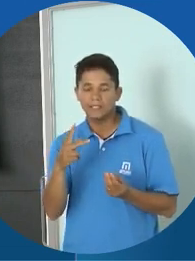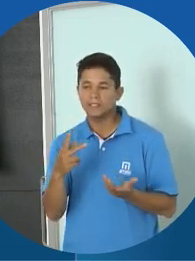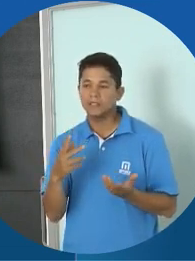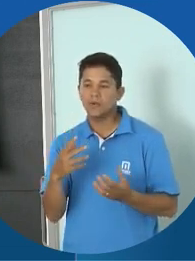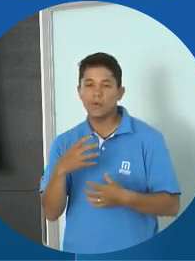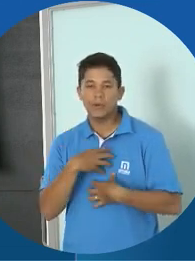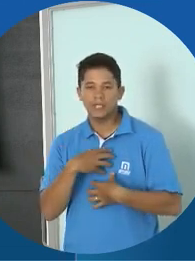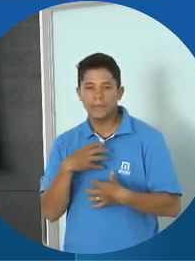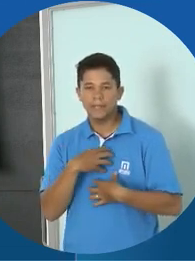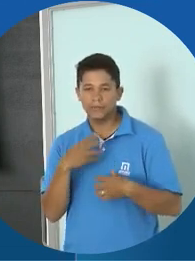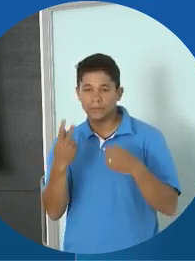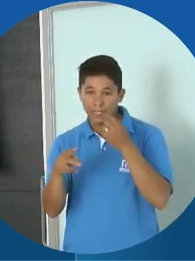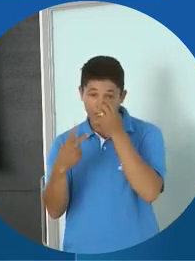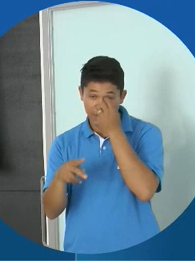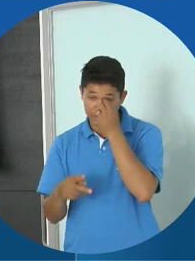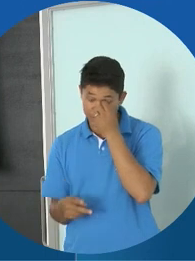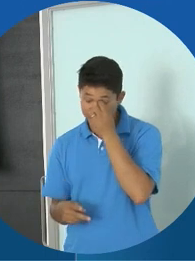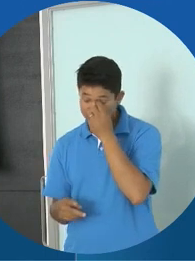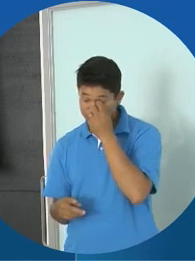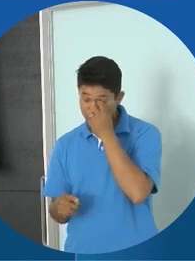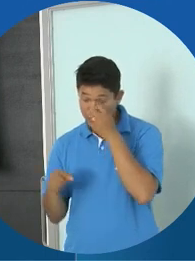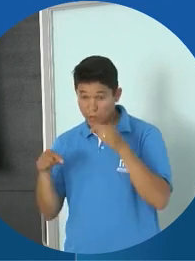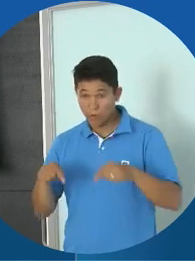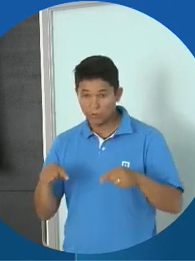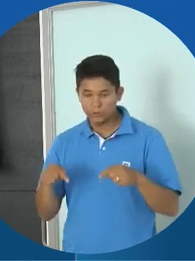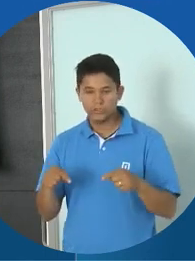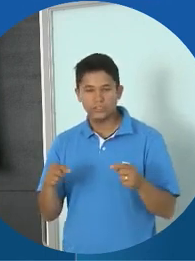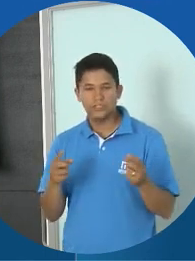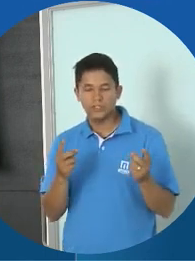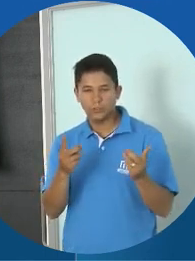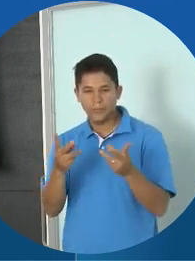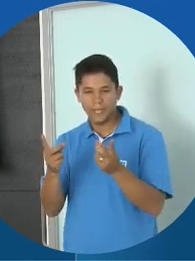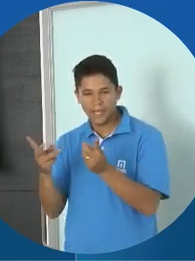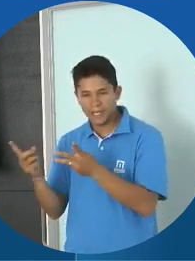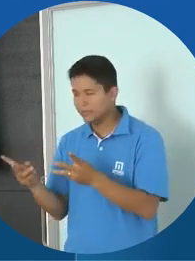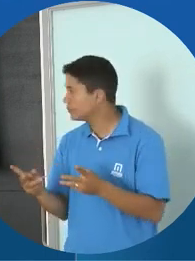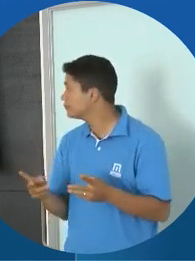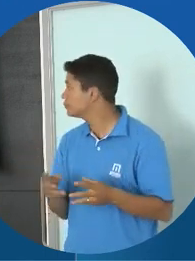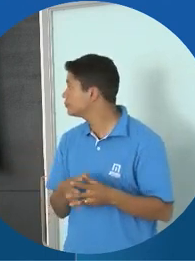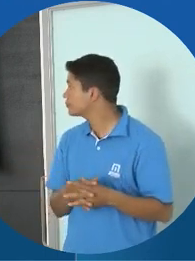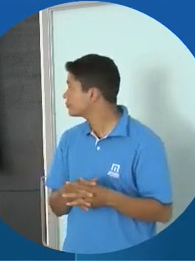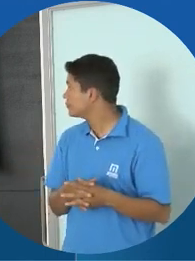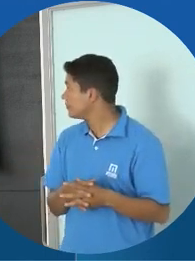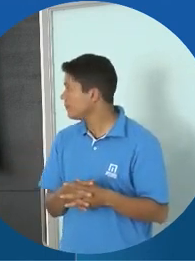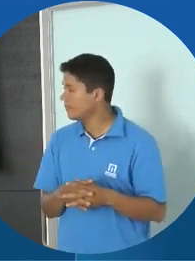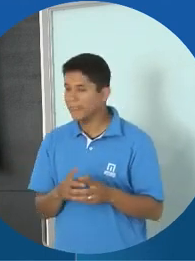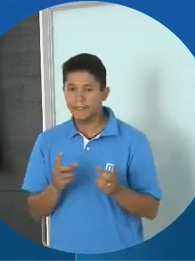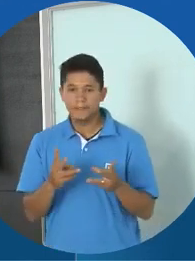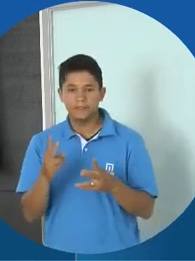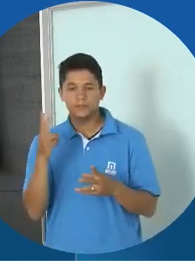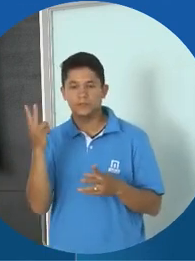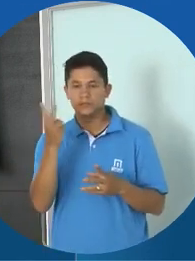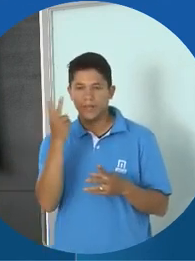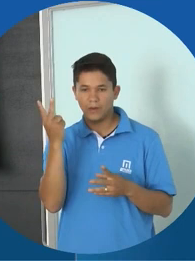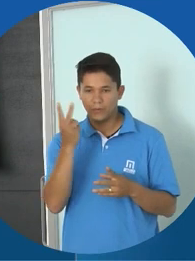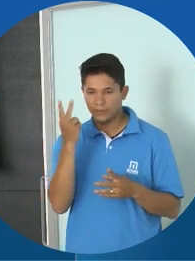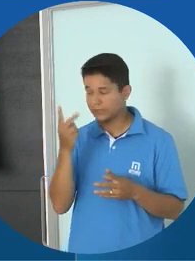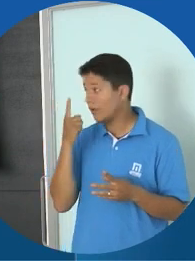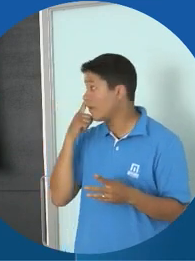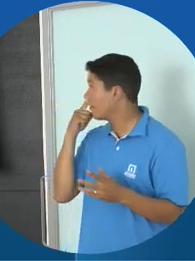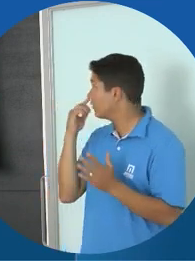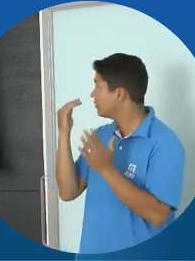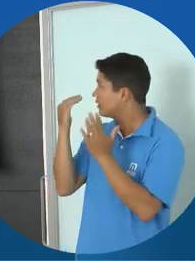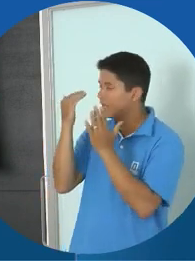muito difundido no mercado a questão dos valores. Isso aqui é um exemplo de uma tabela de